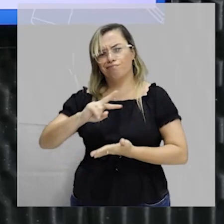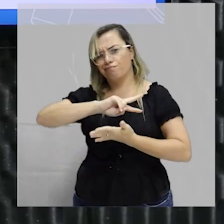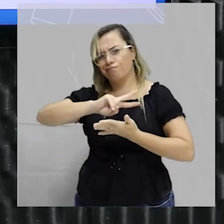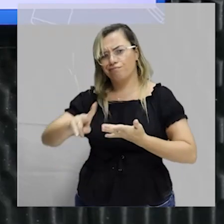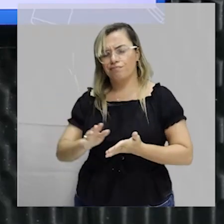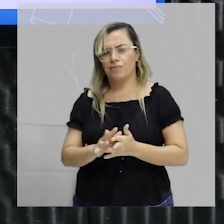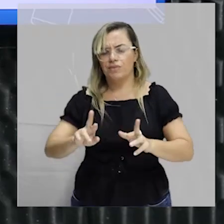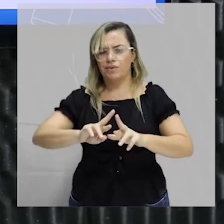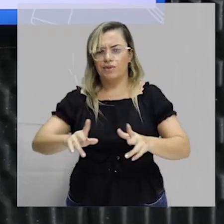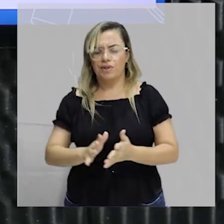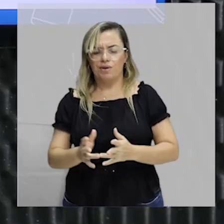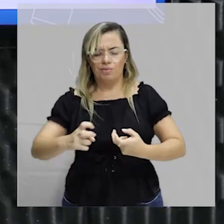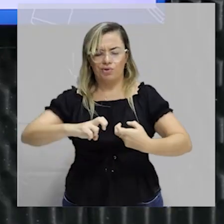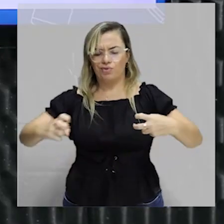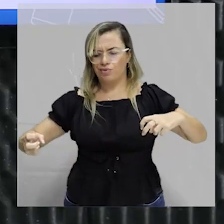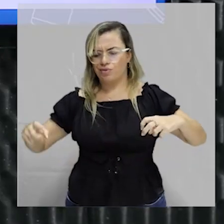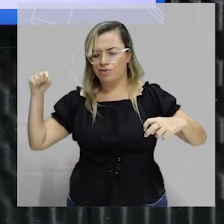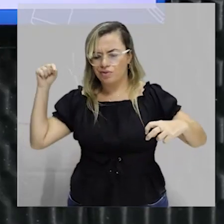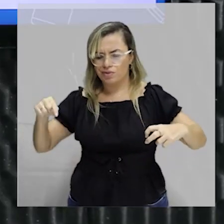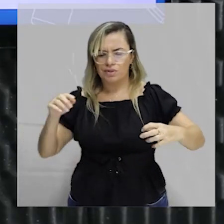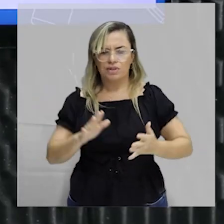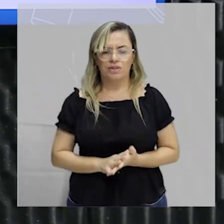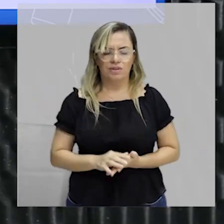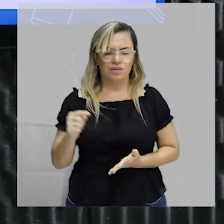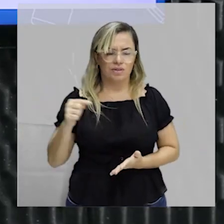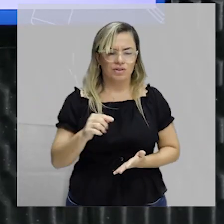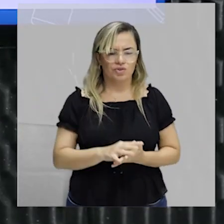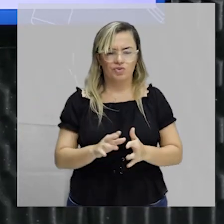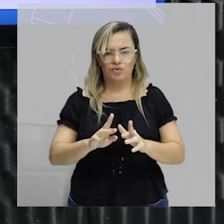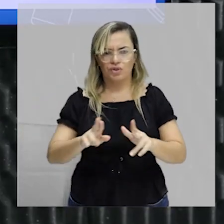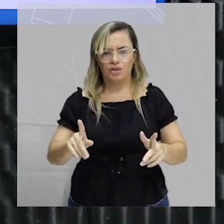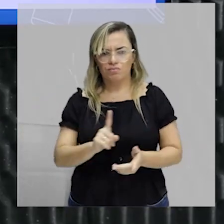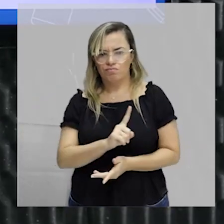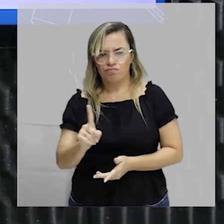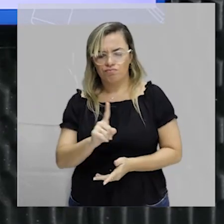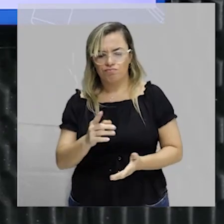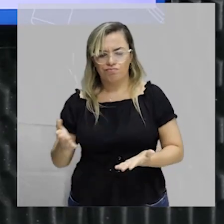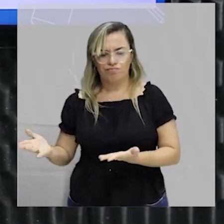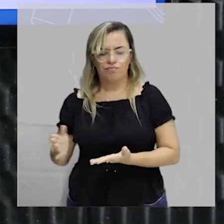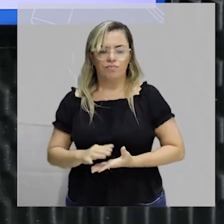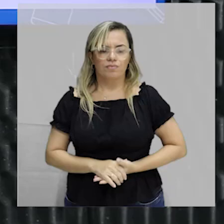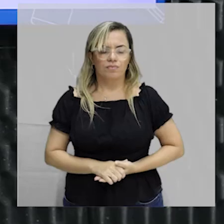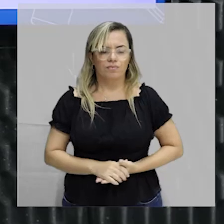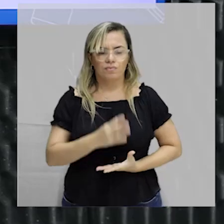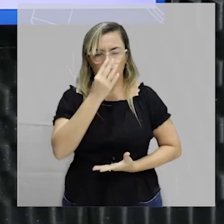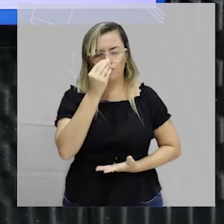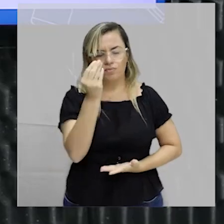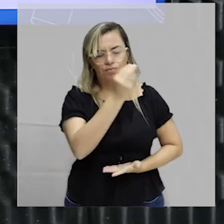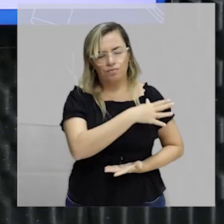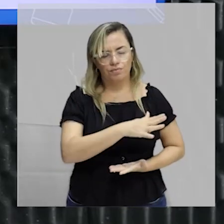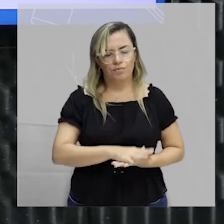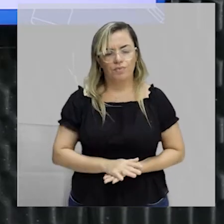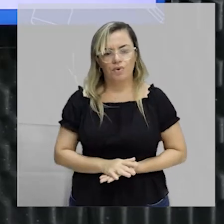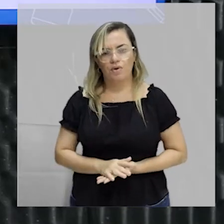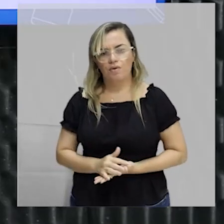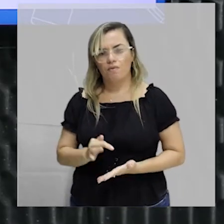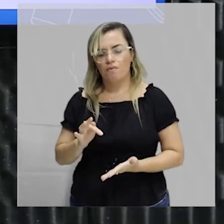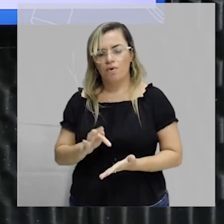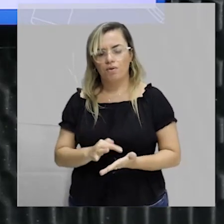né? Não tem como você cruzar espécies diferentes, tá? Então, descartado também. Próxima